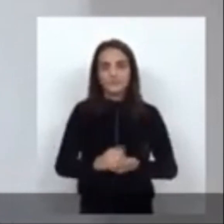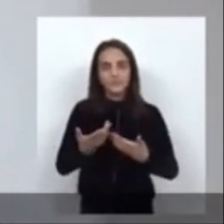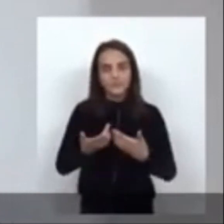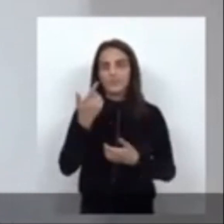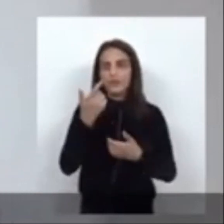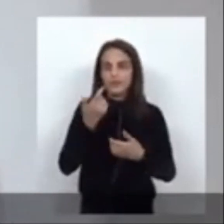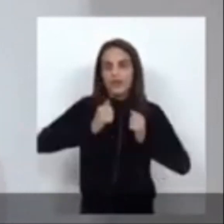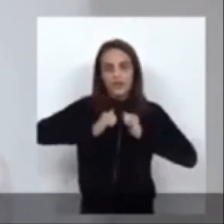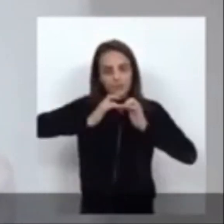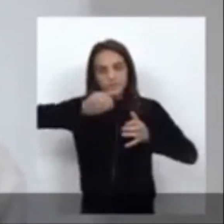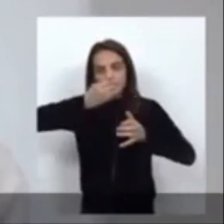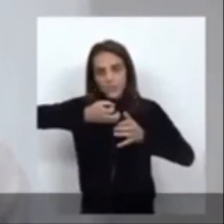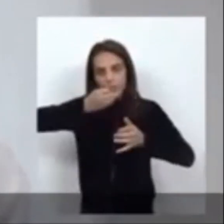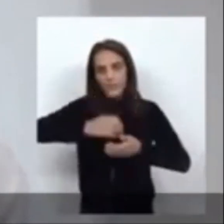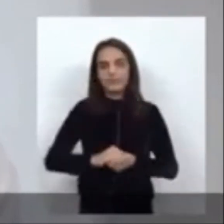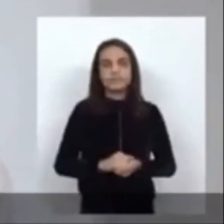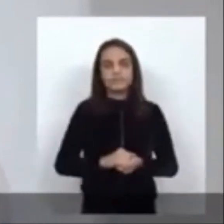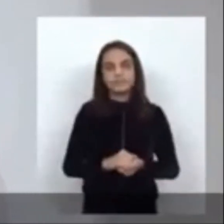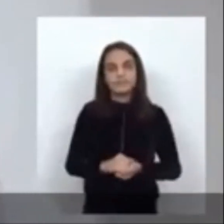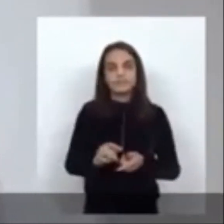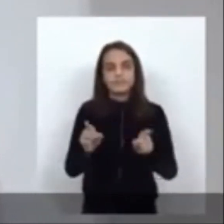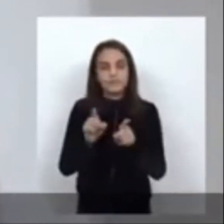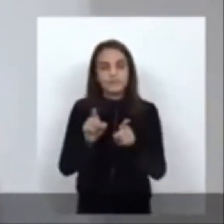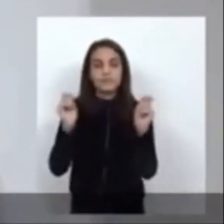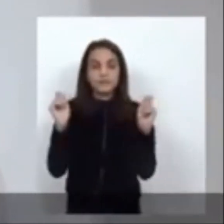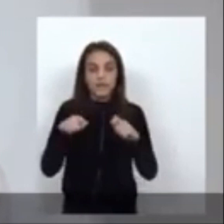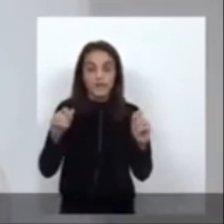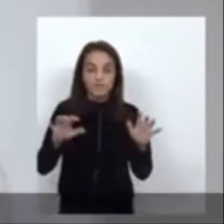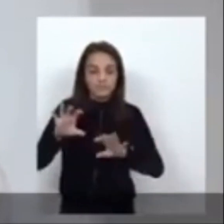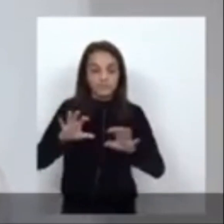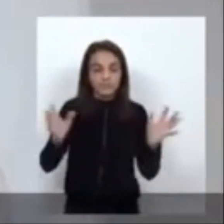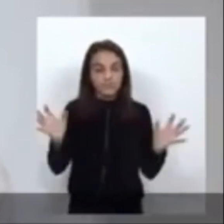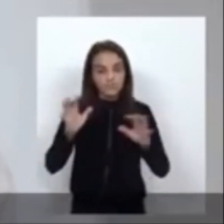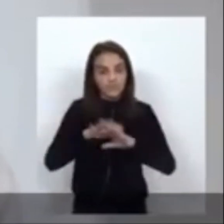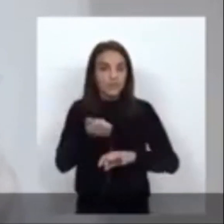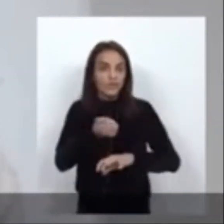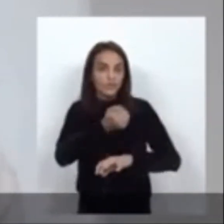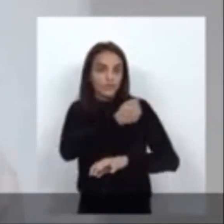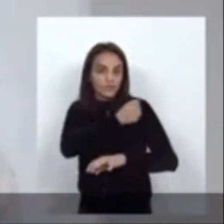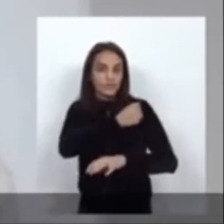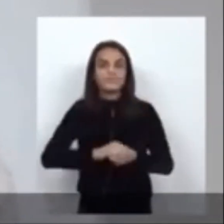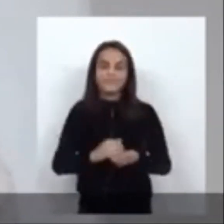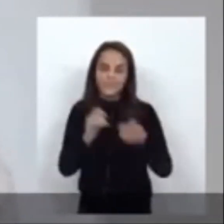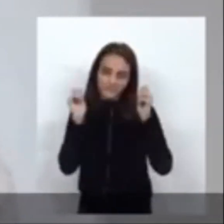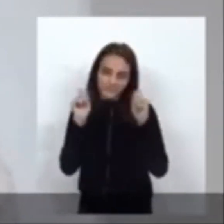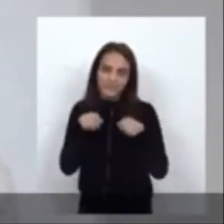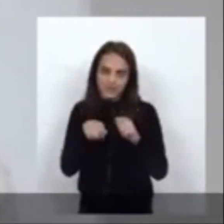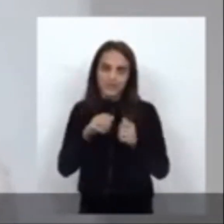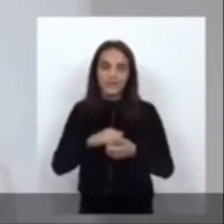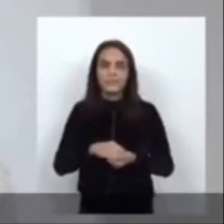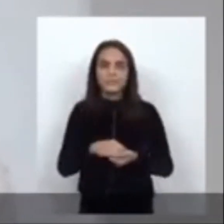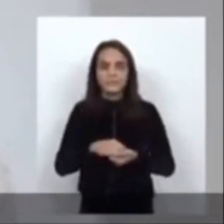boas práticas, dá para fazer uma mobilização aí dos alunos, né? Então, acho que dá para a gente seguir aí de